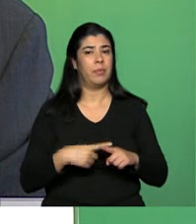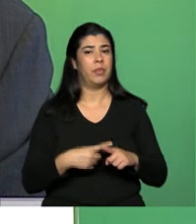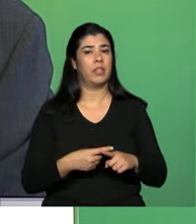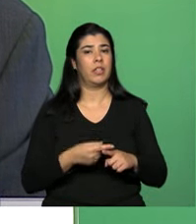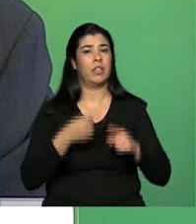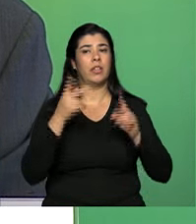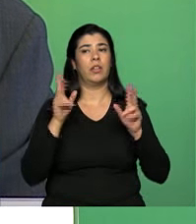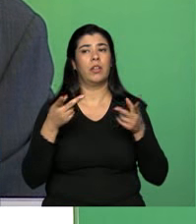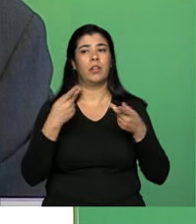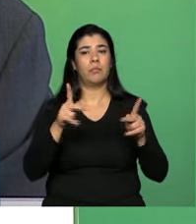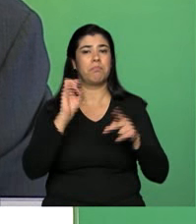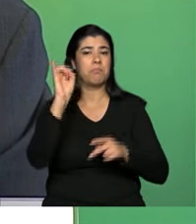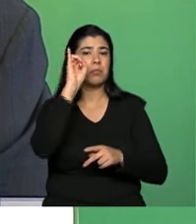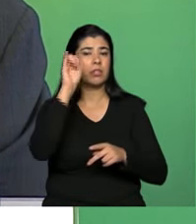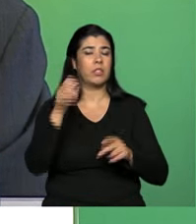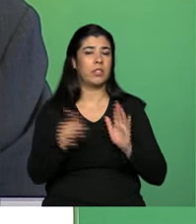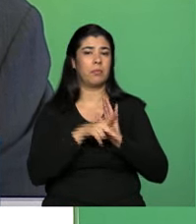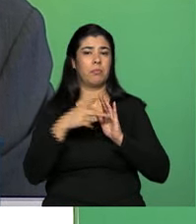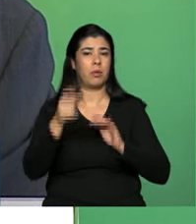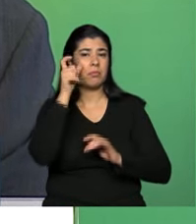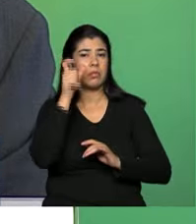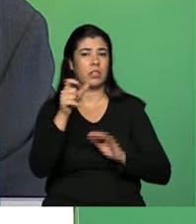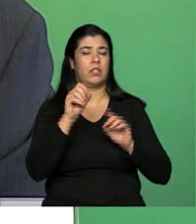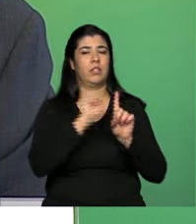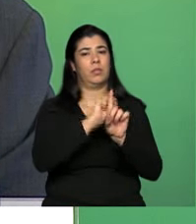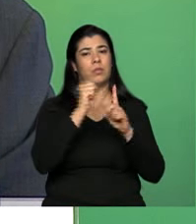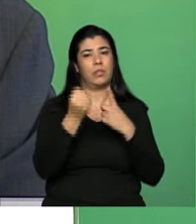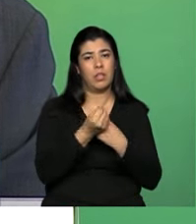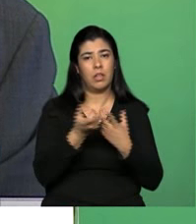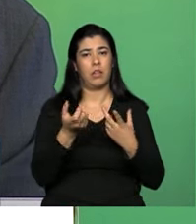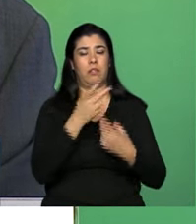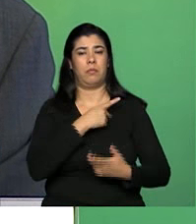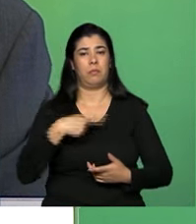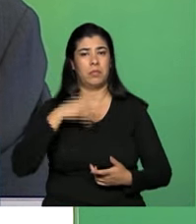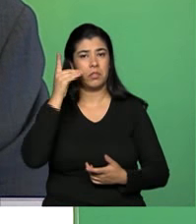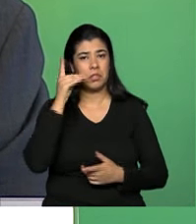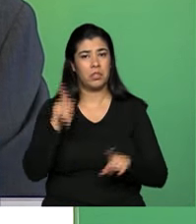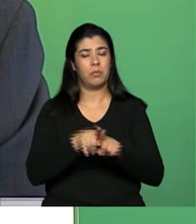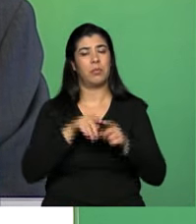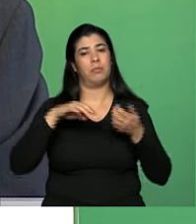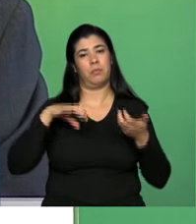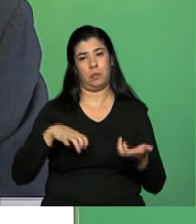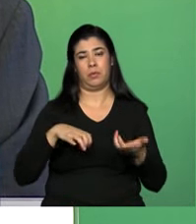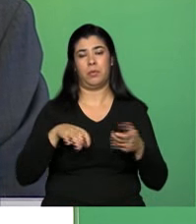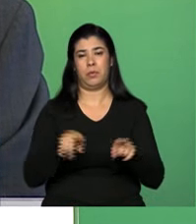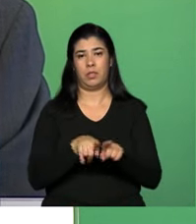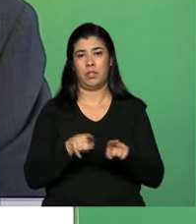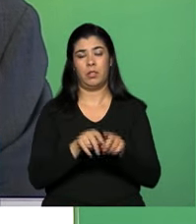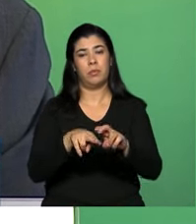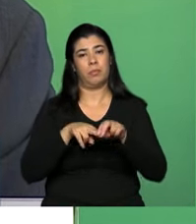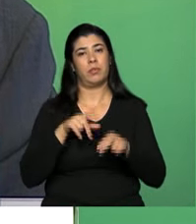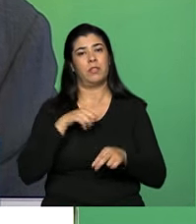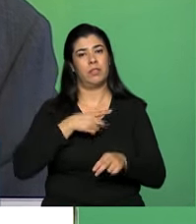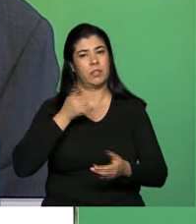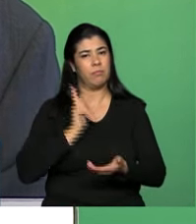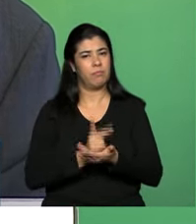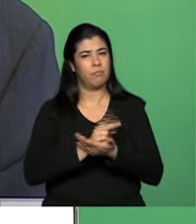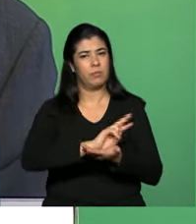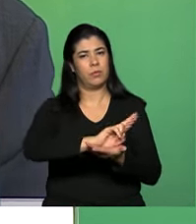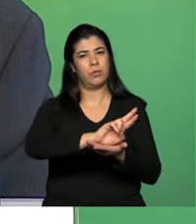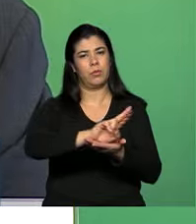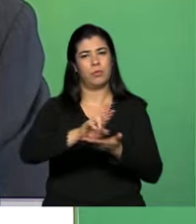governo uma pauta da presidenta Dilma é uma pauta da sociedade uma pauta do congresso portanto haverá muitas